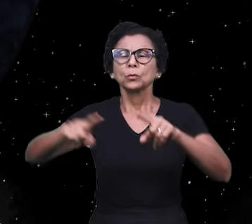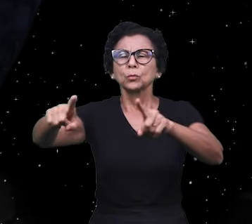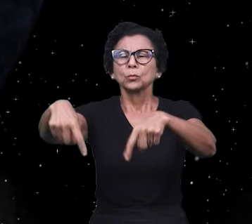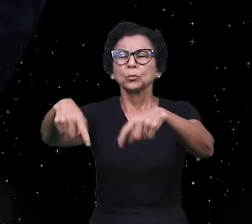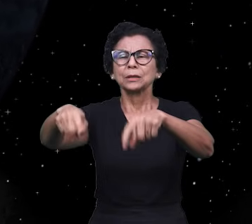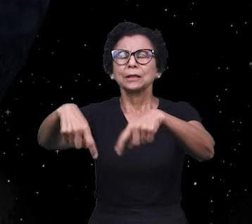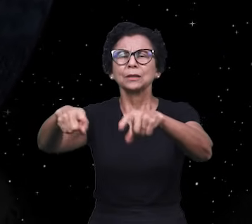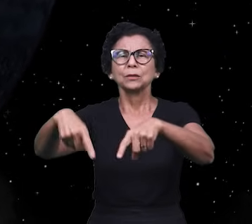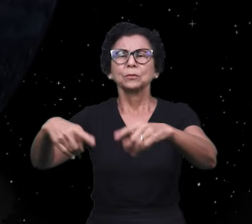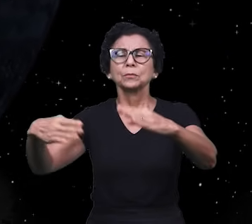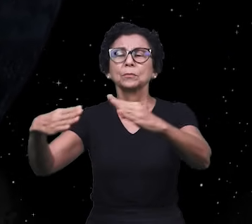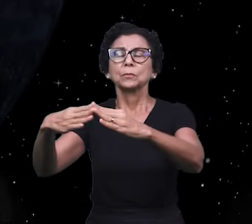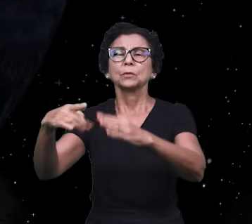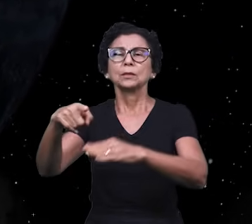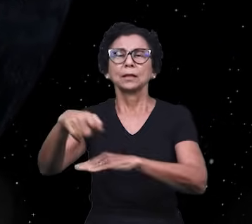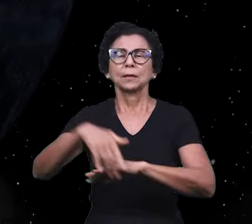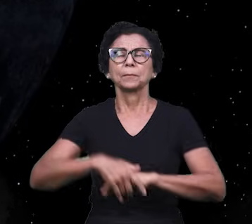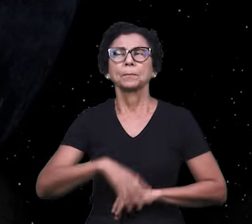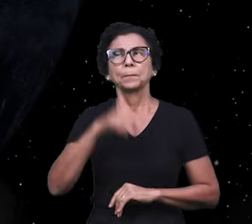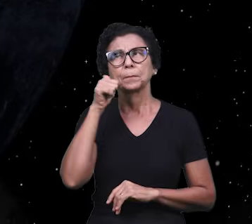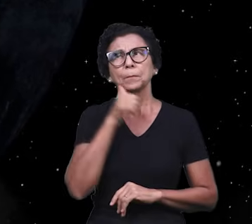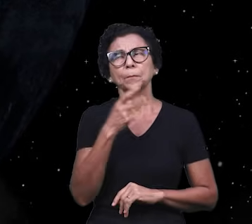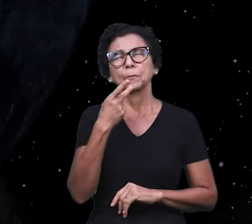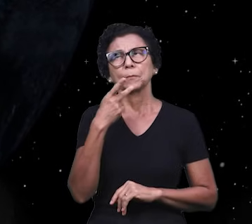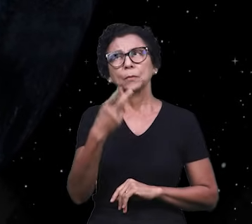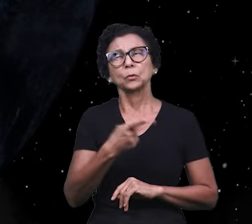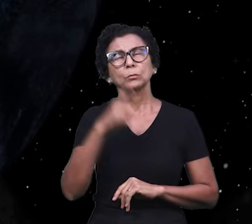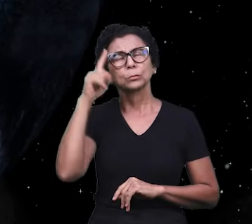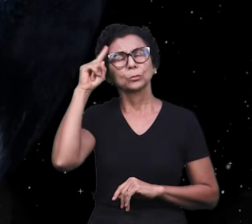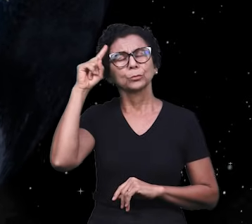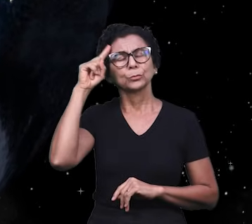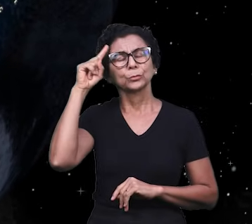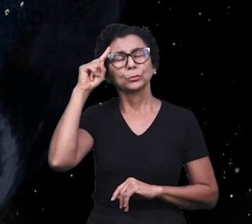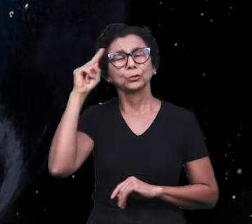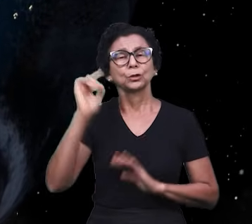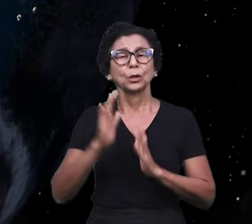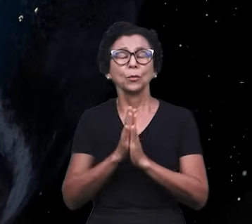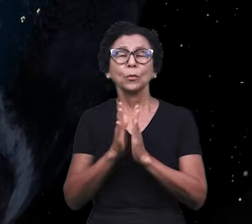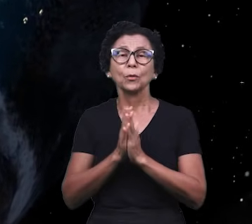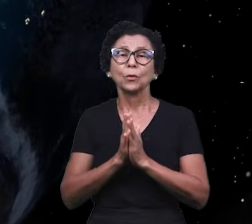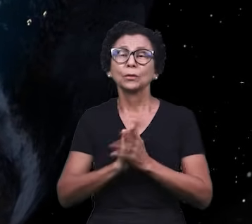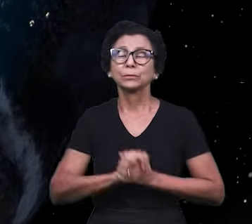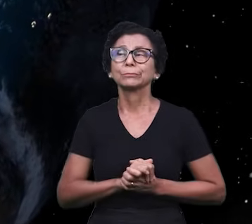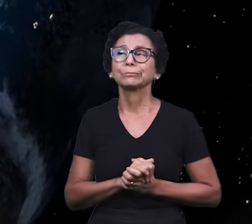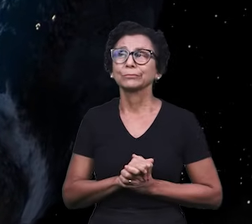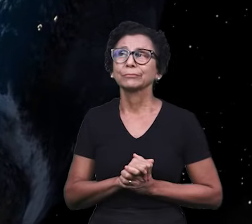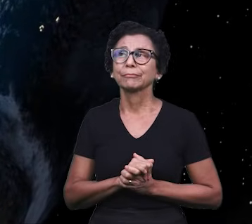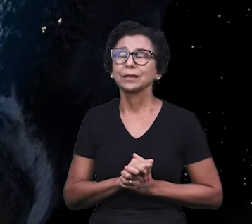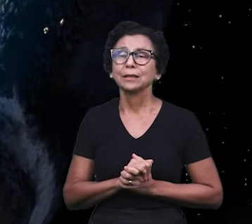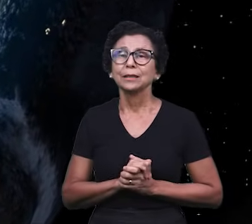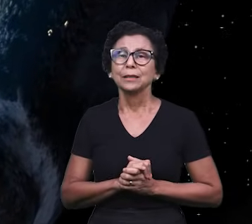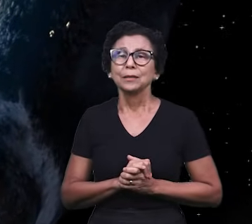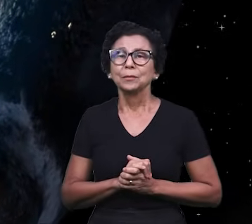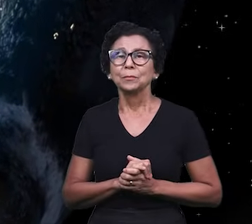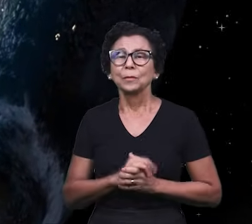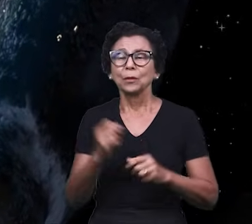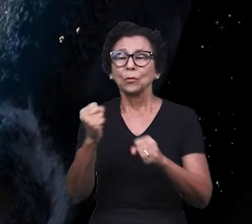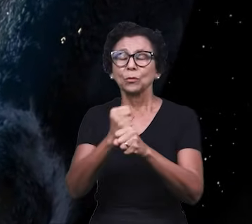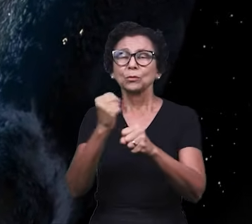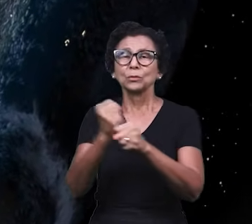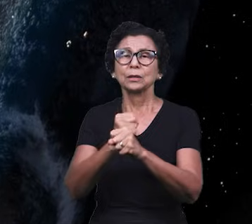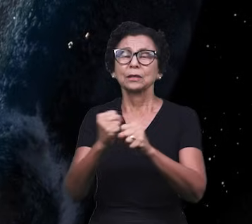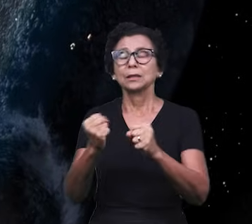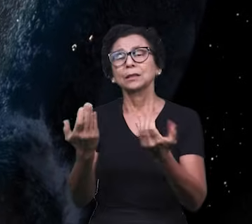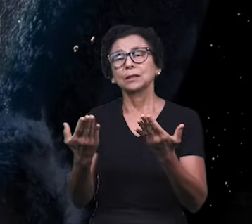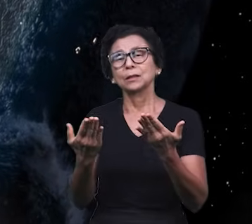ela orava todos os dias para que a igreja fosse para o bairro dela, para perto do lugar que ela mora, um lugar um